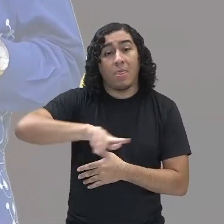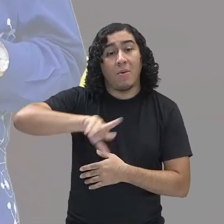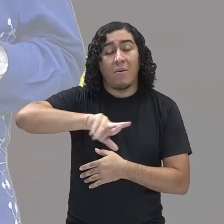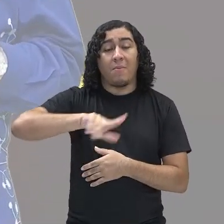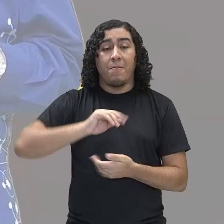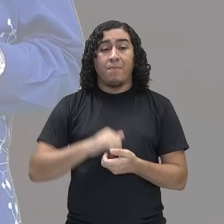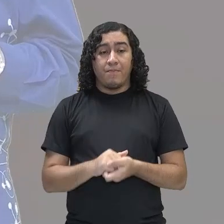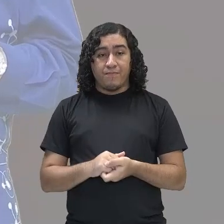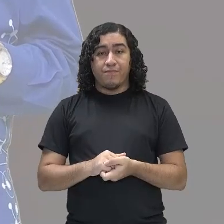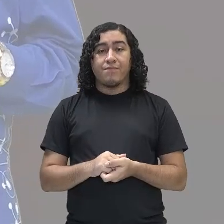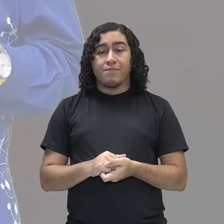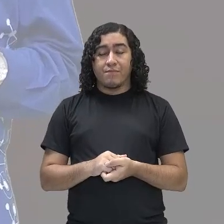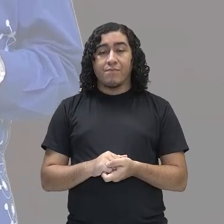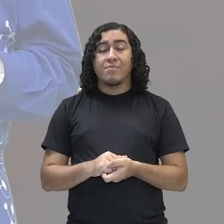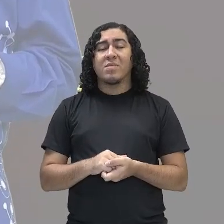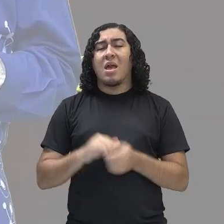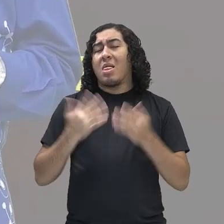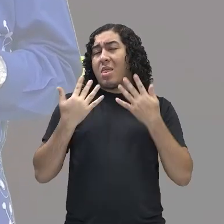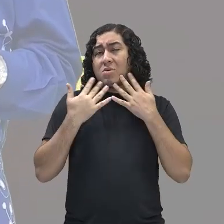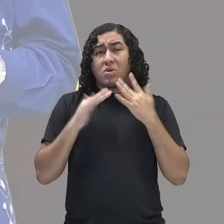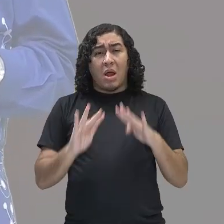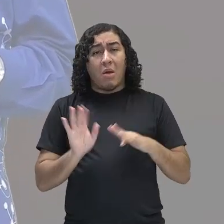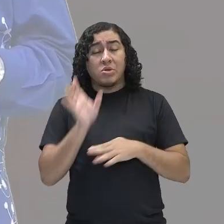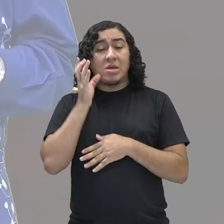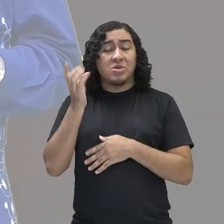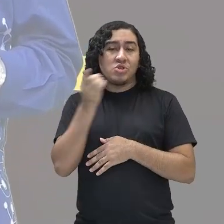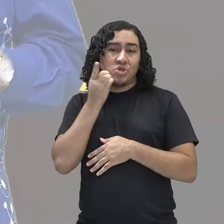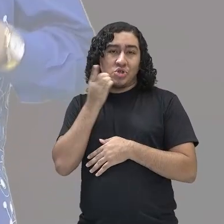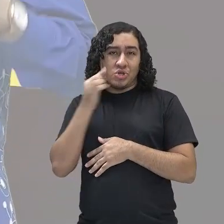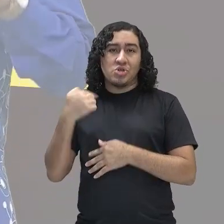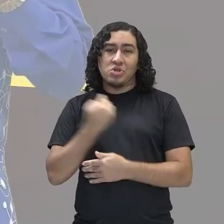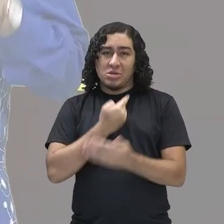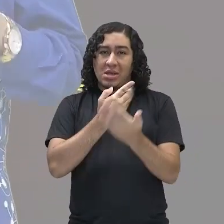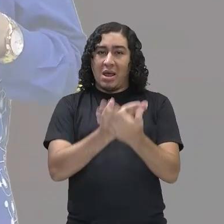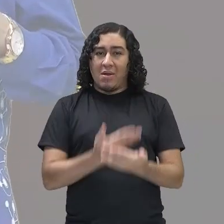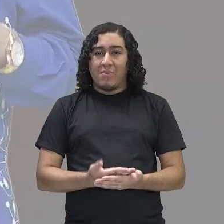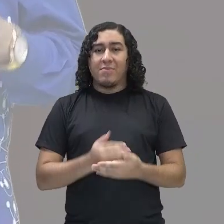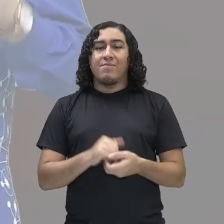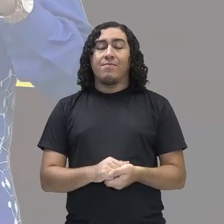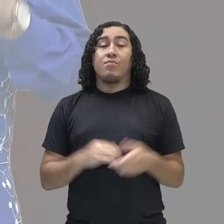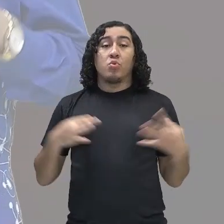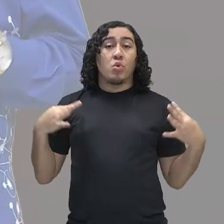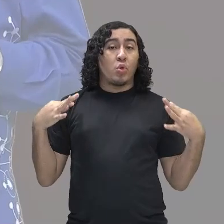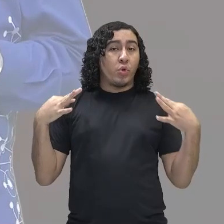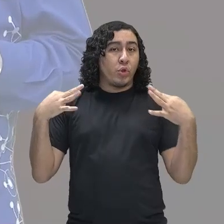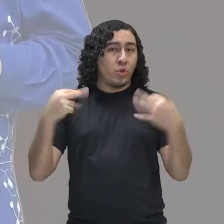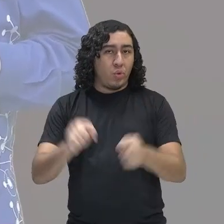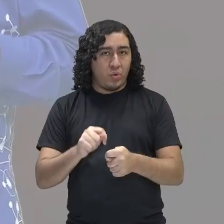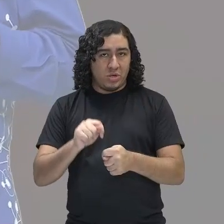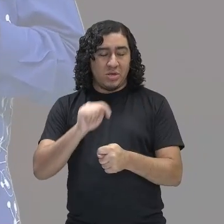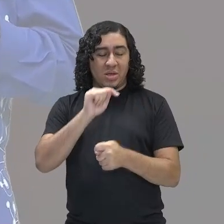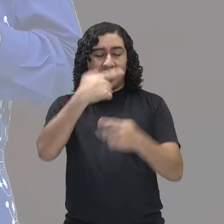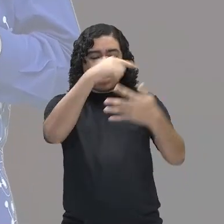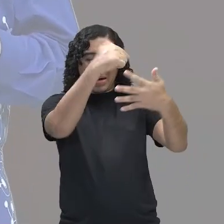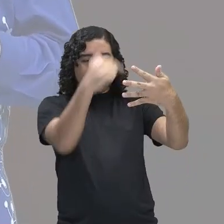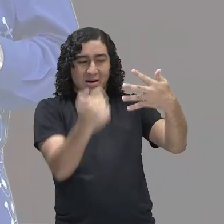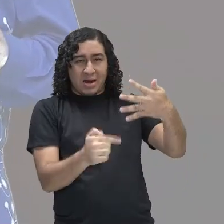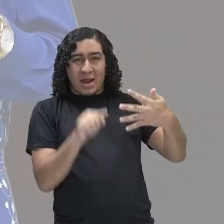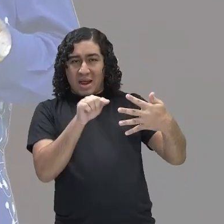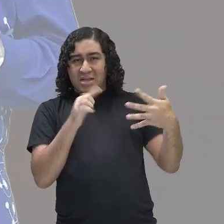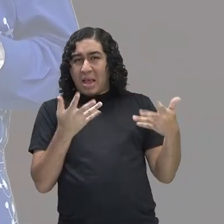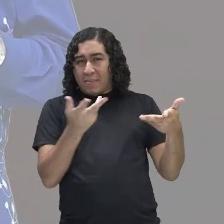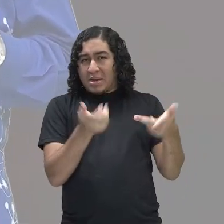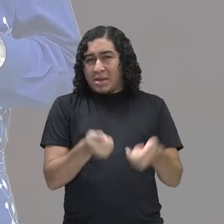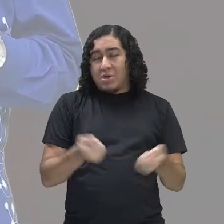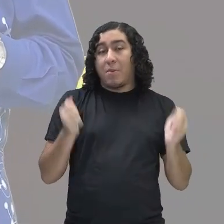acontece naturalmente no dia a dia das nossas aulas e todas essas competências e